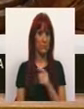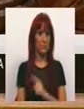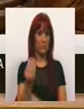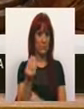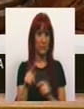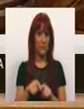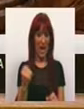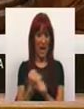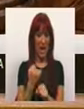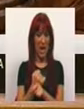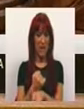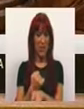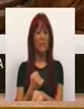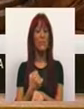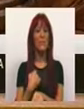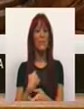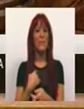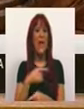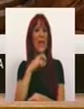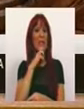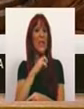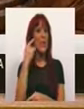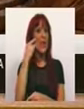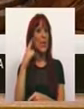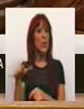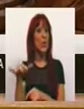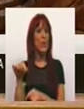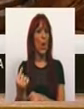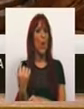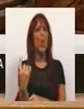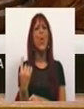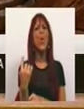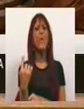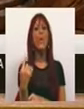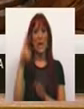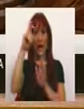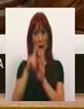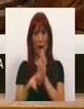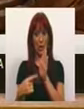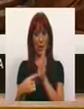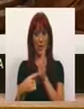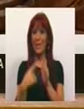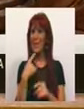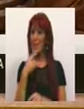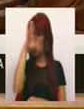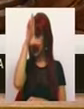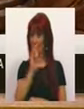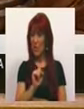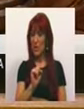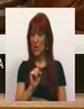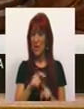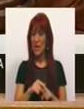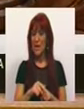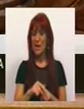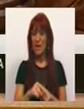estação veio chamar a atenção para uma situação que o relatório diz que o governo não teve